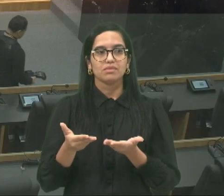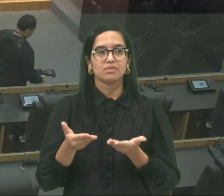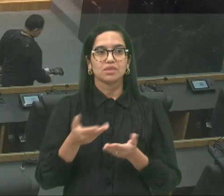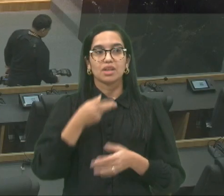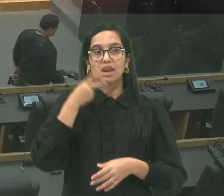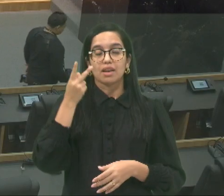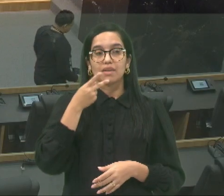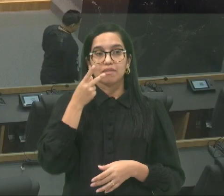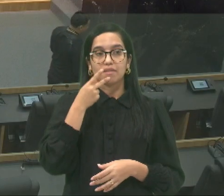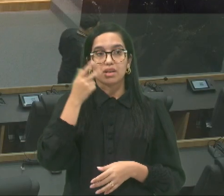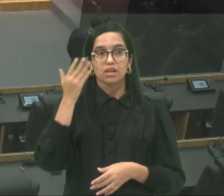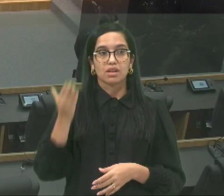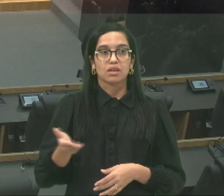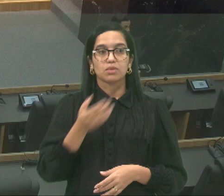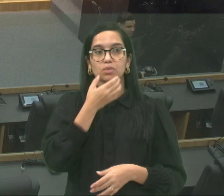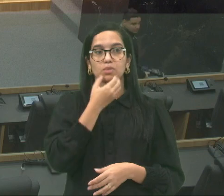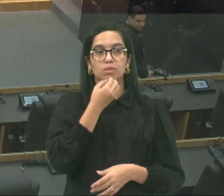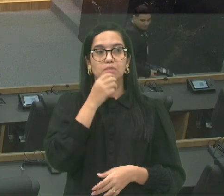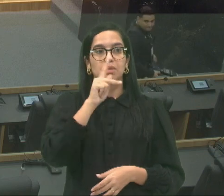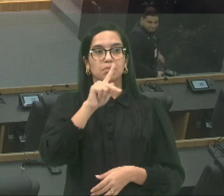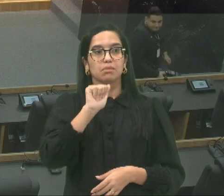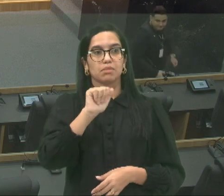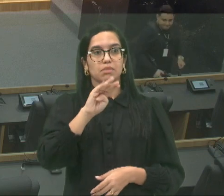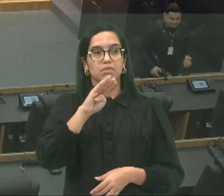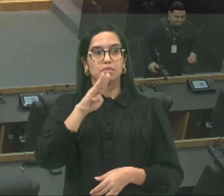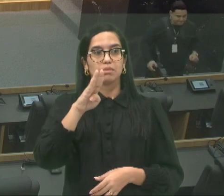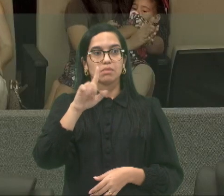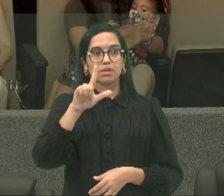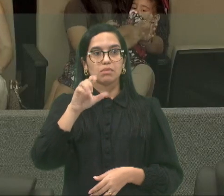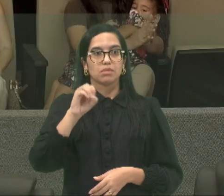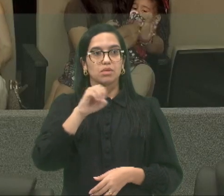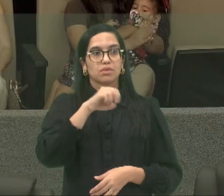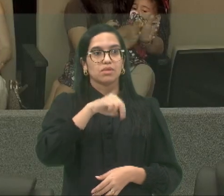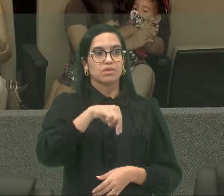justificativa para o senhor Pablo Nunes.